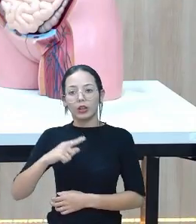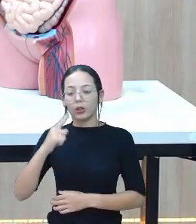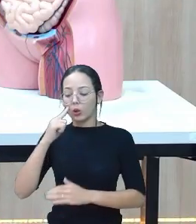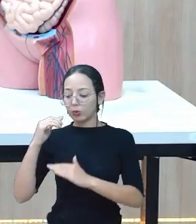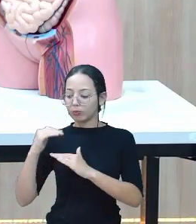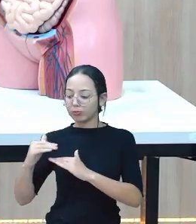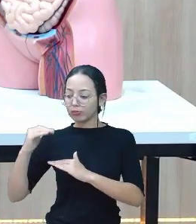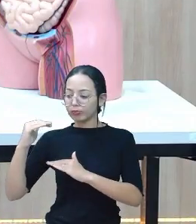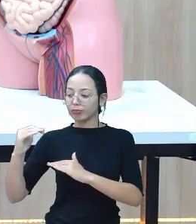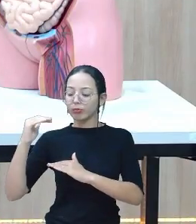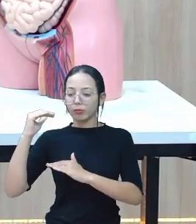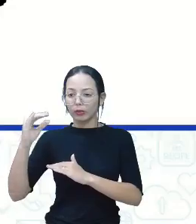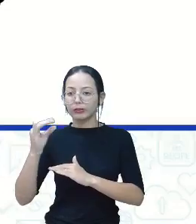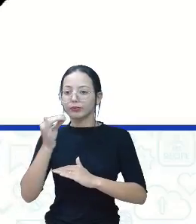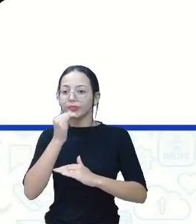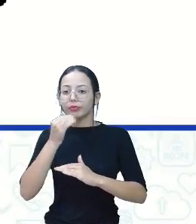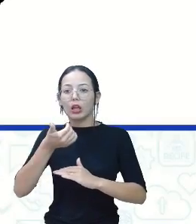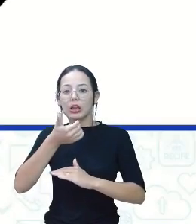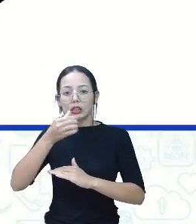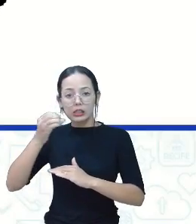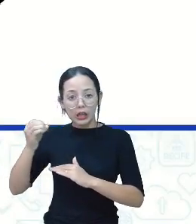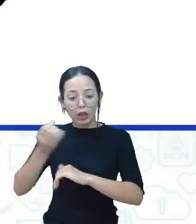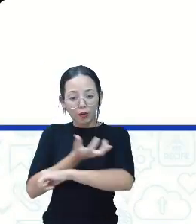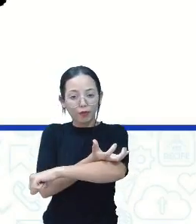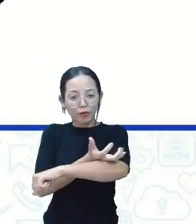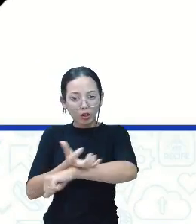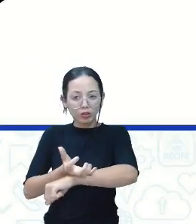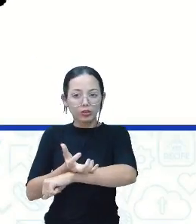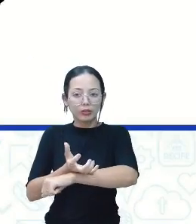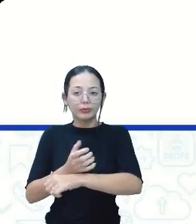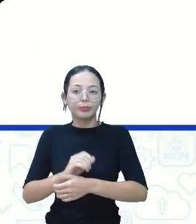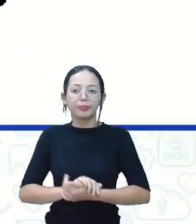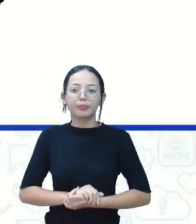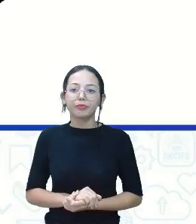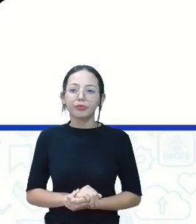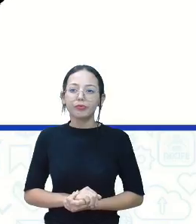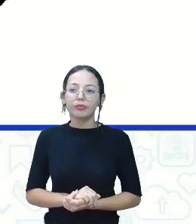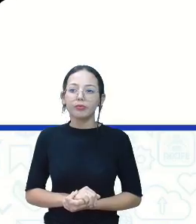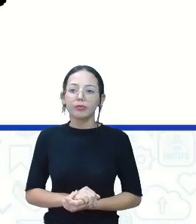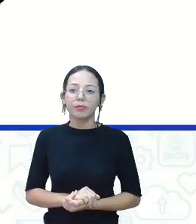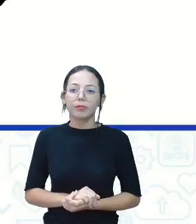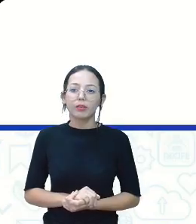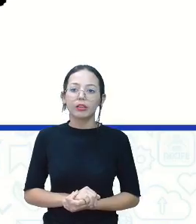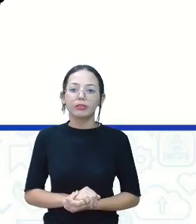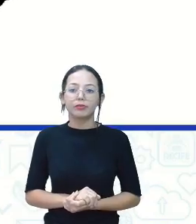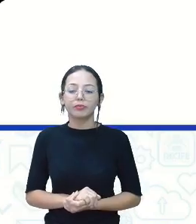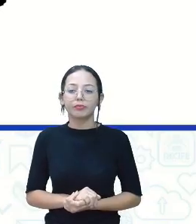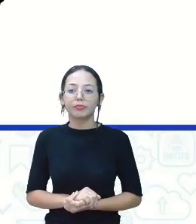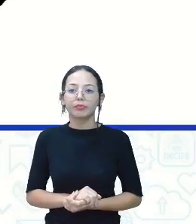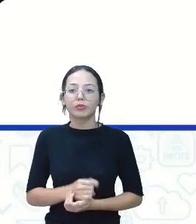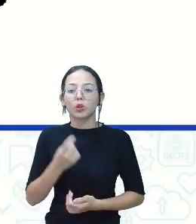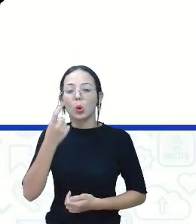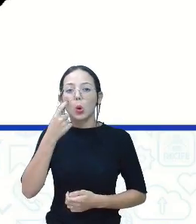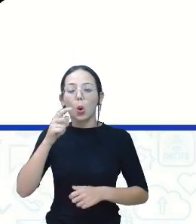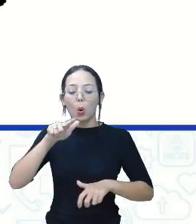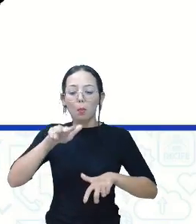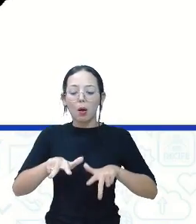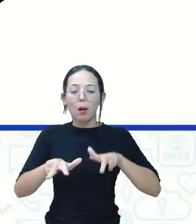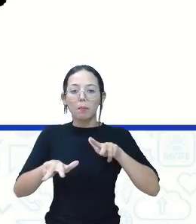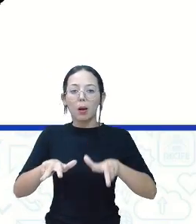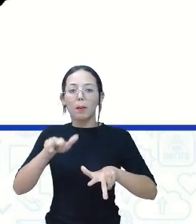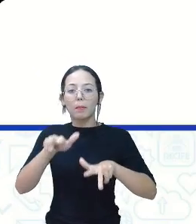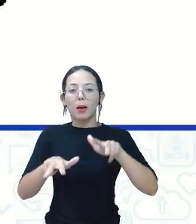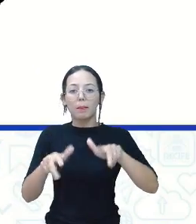seres. Então, aqui eu coloquei sempre um vegetal, 1000, a lagarta, botei